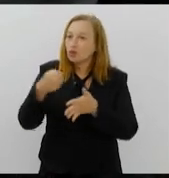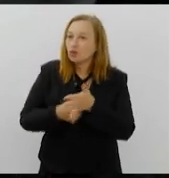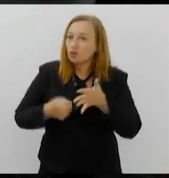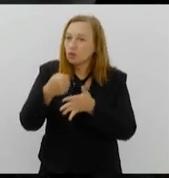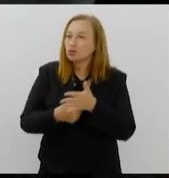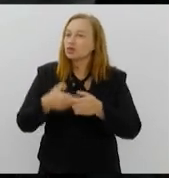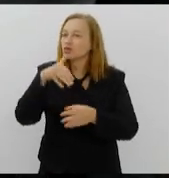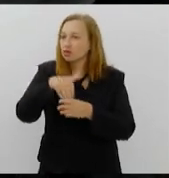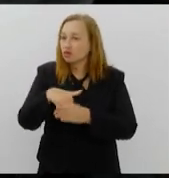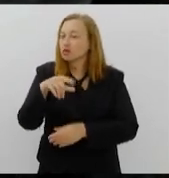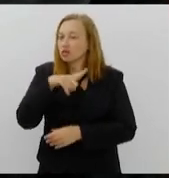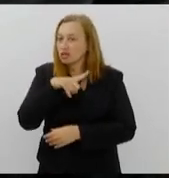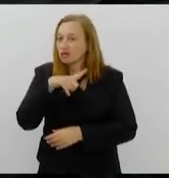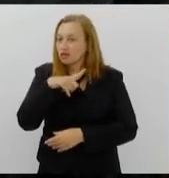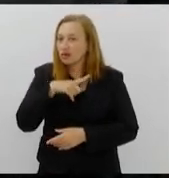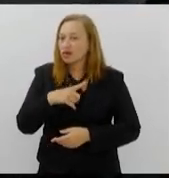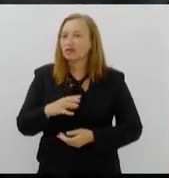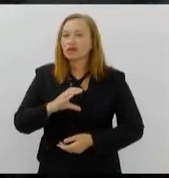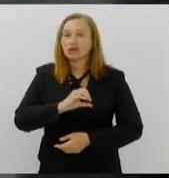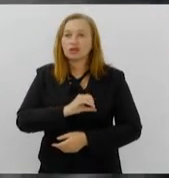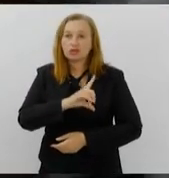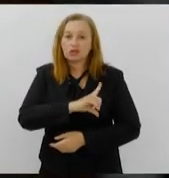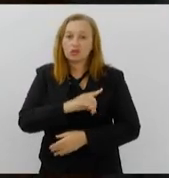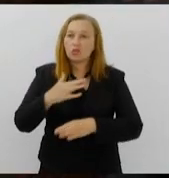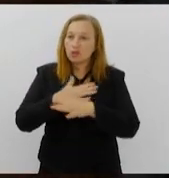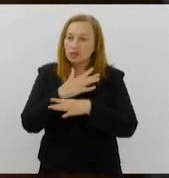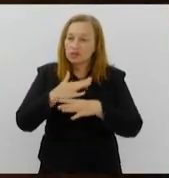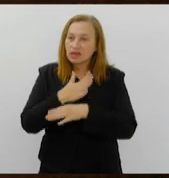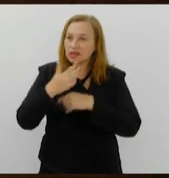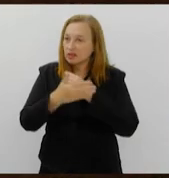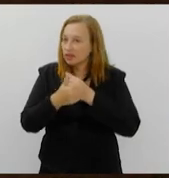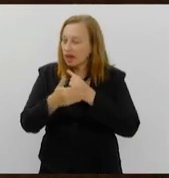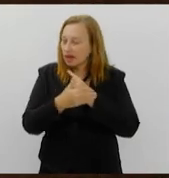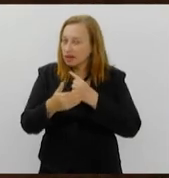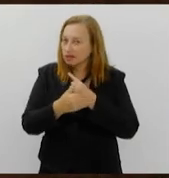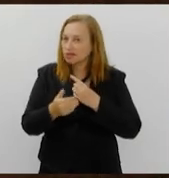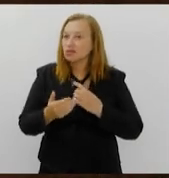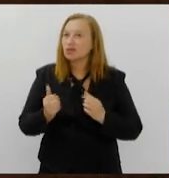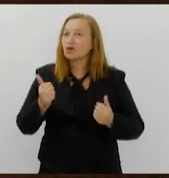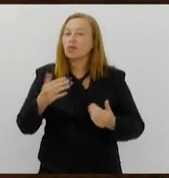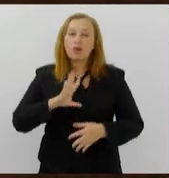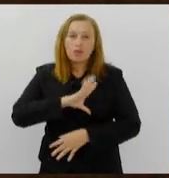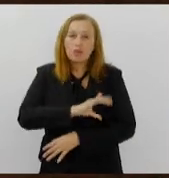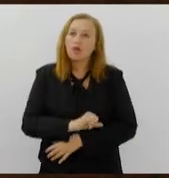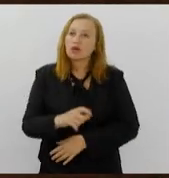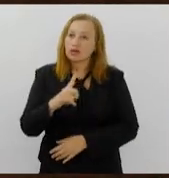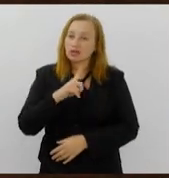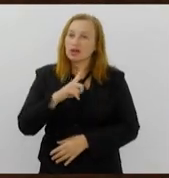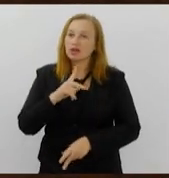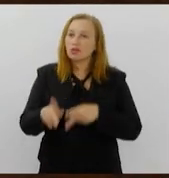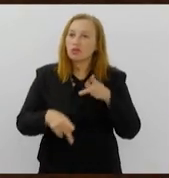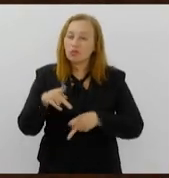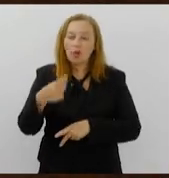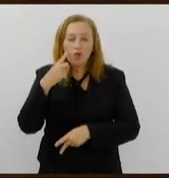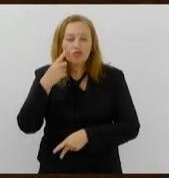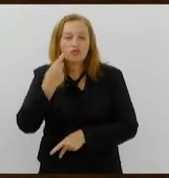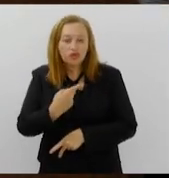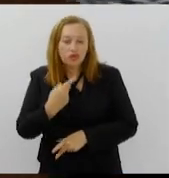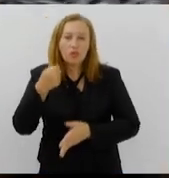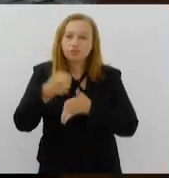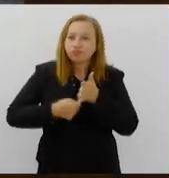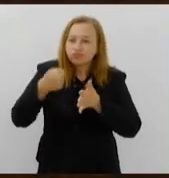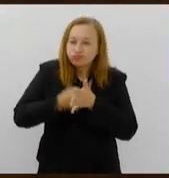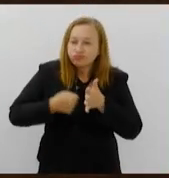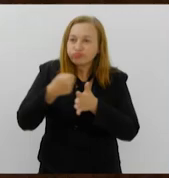ali em Duque de Caxias, uma cidade que tem um carinho muito grande, um amor. Tanto é que a população viu minha luta, minha